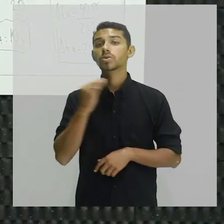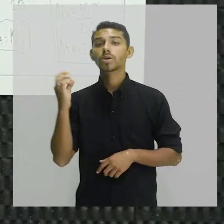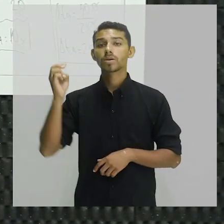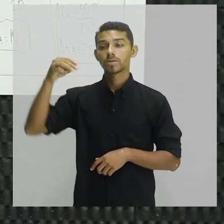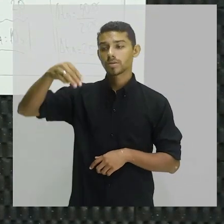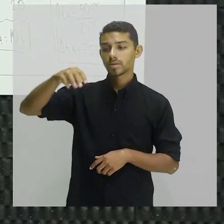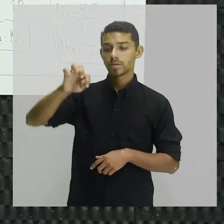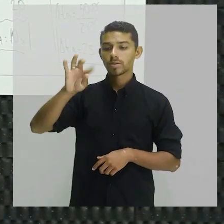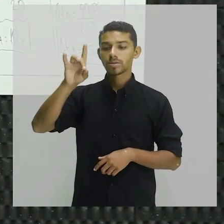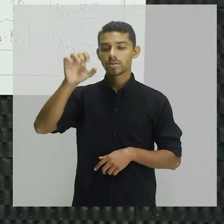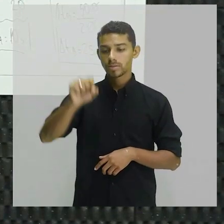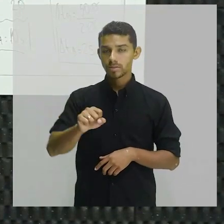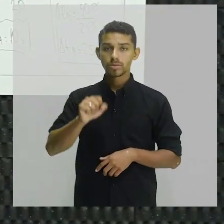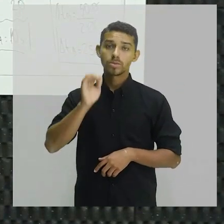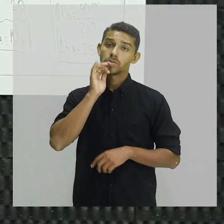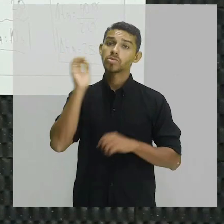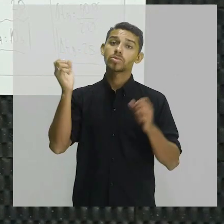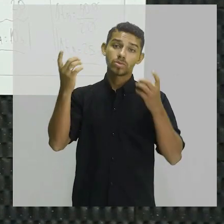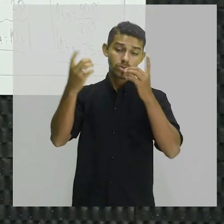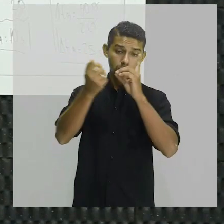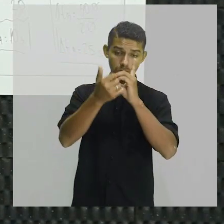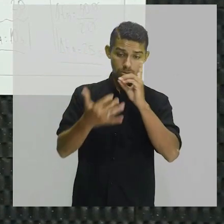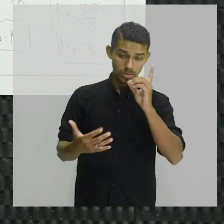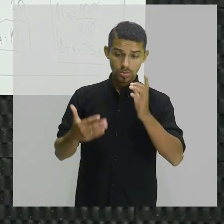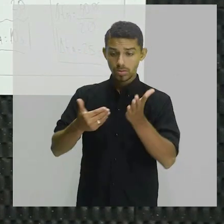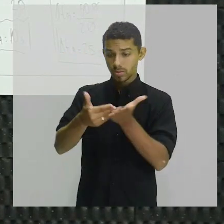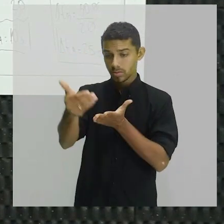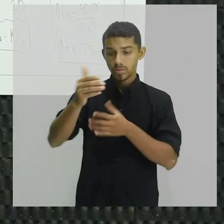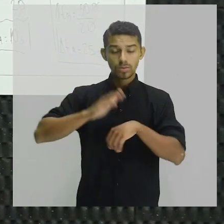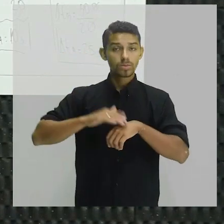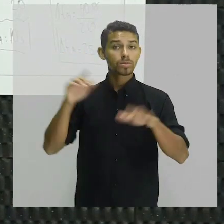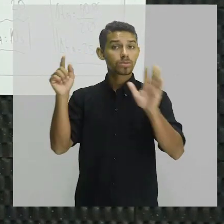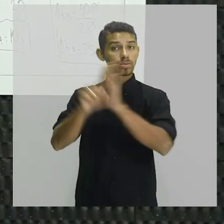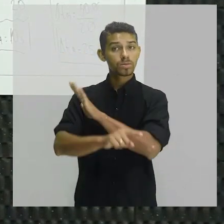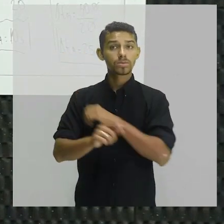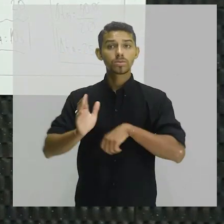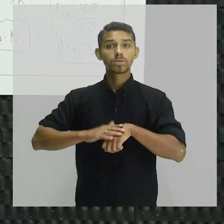né? Lembrando que tem os dados iniciais da questão, né? Ele diz que